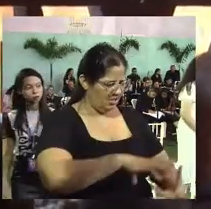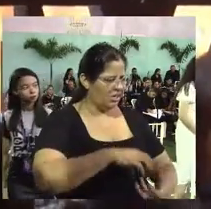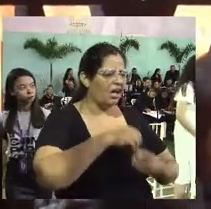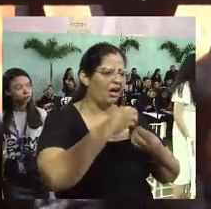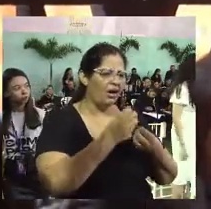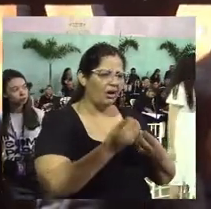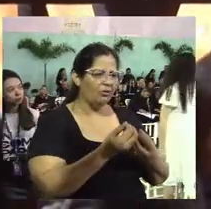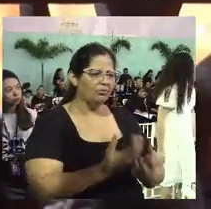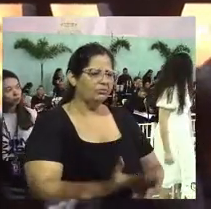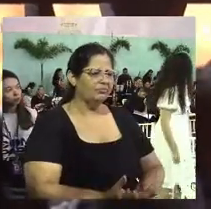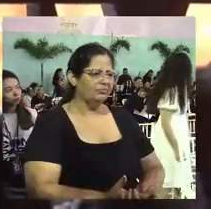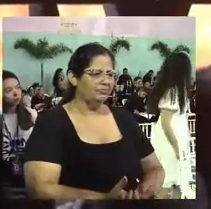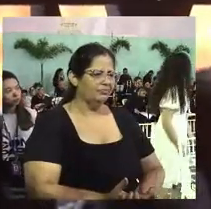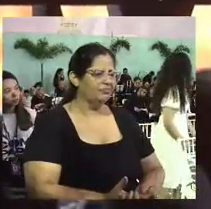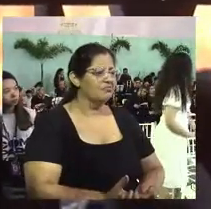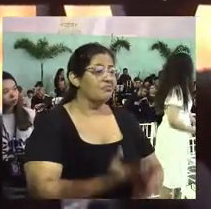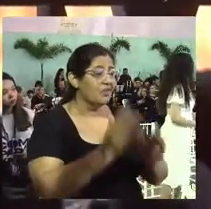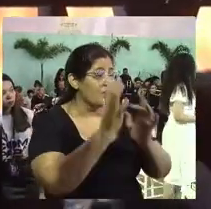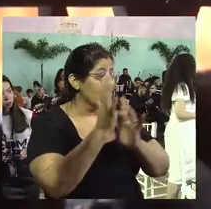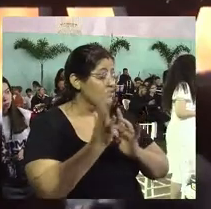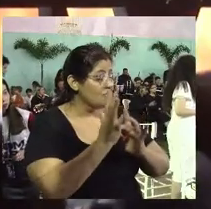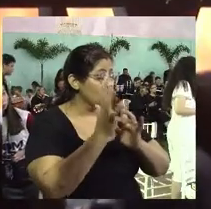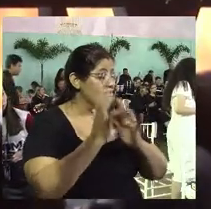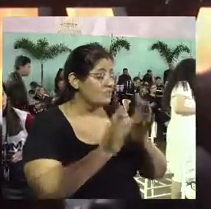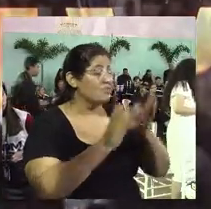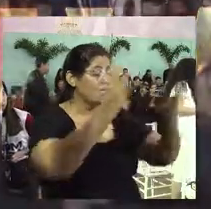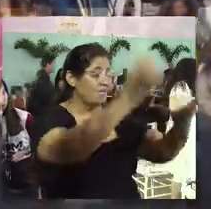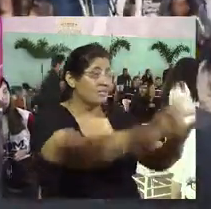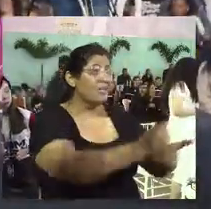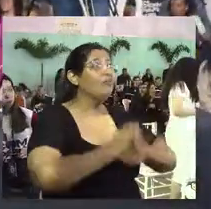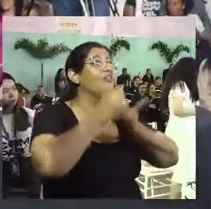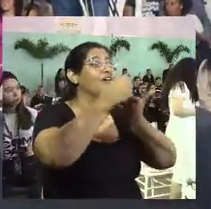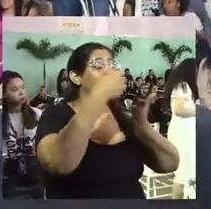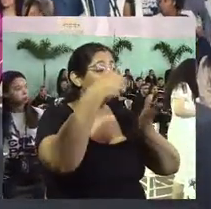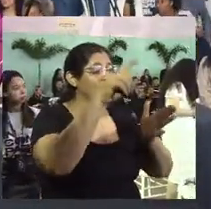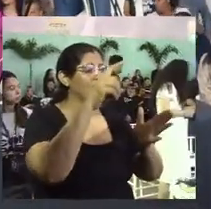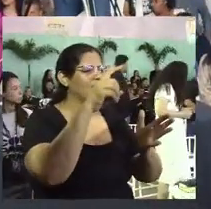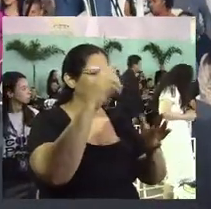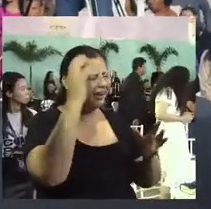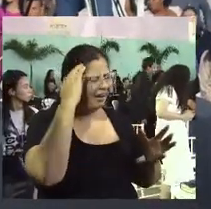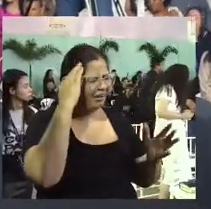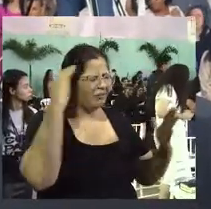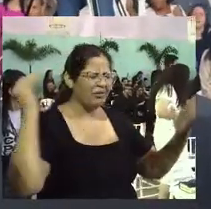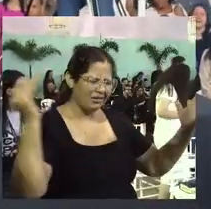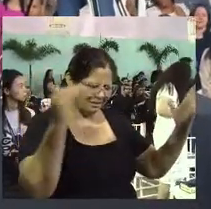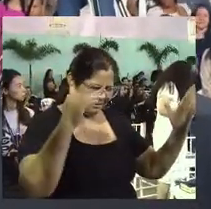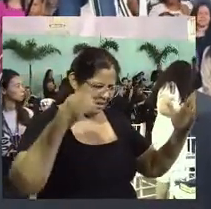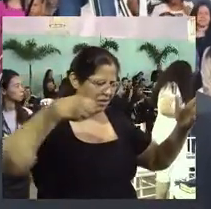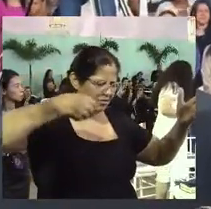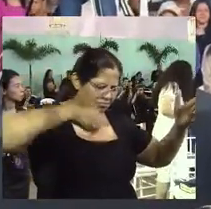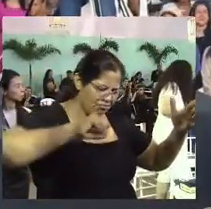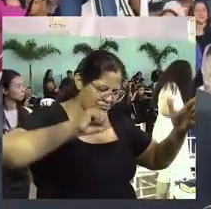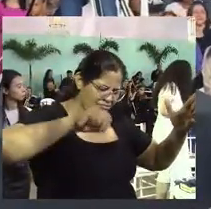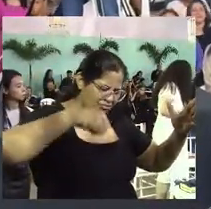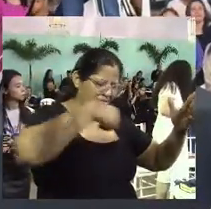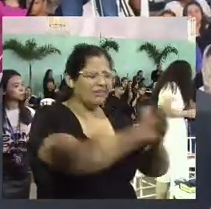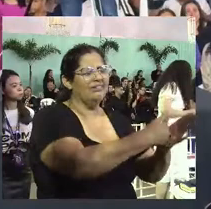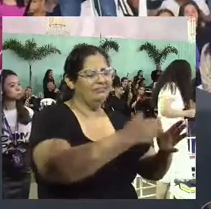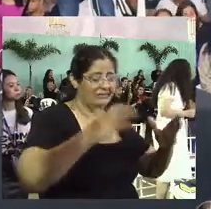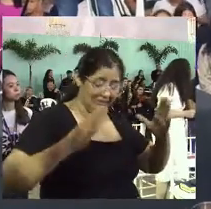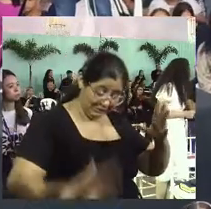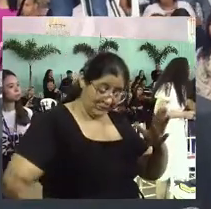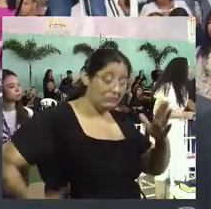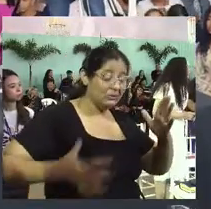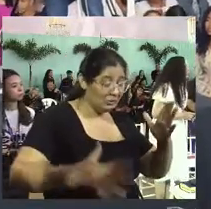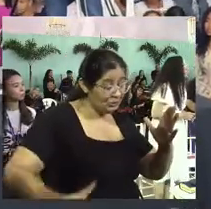de almas e Jesus quer salvar você hoje aquela queda da moto que tu teve Tu ia para cadeira de roda mas